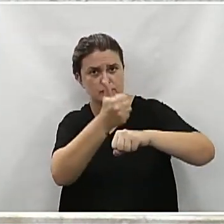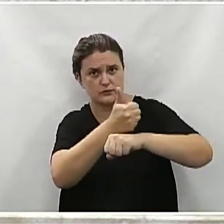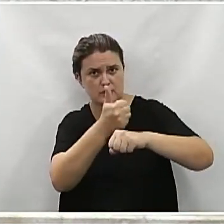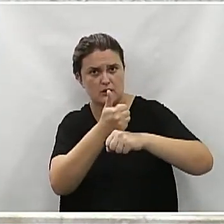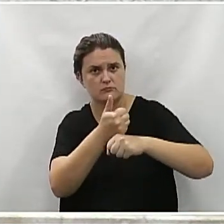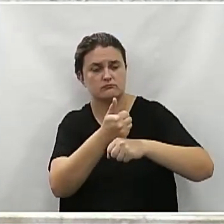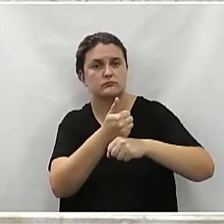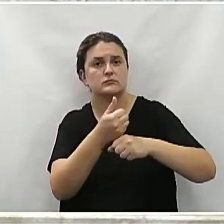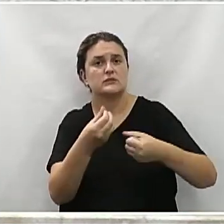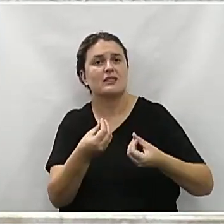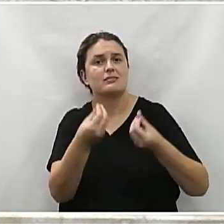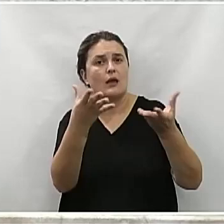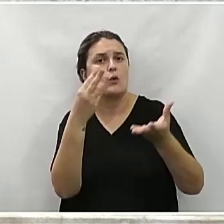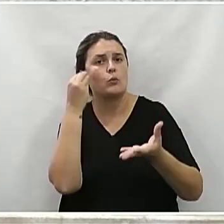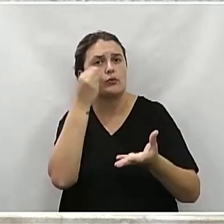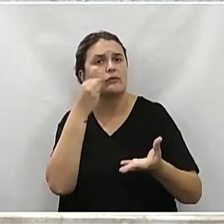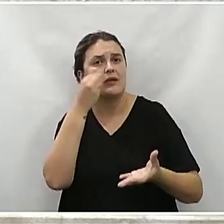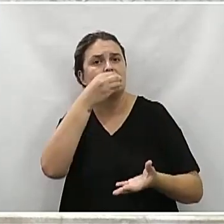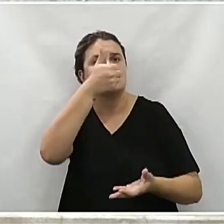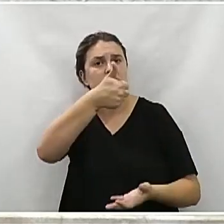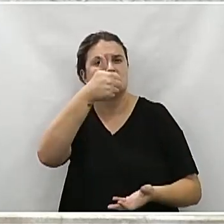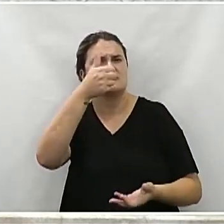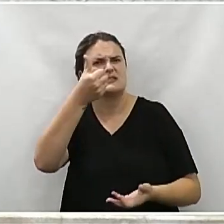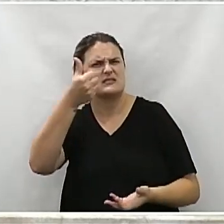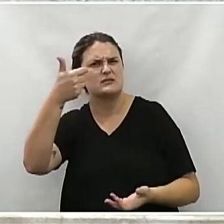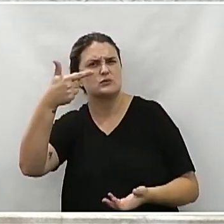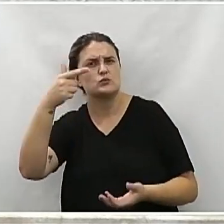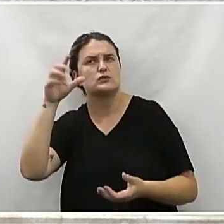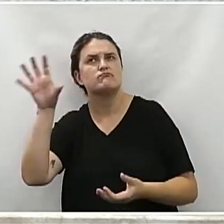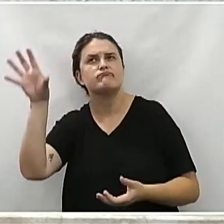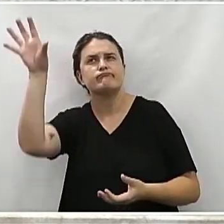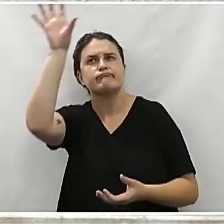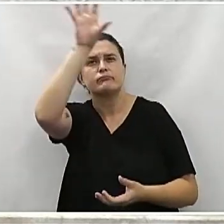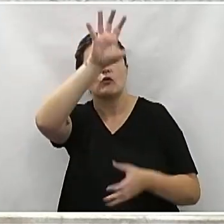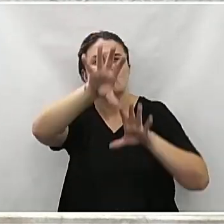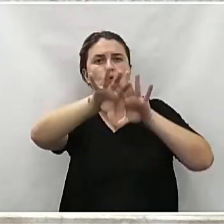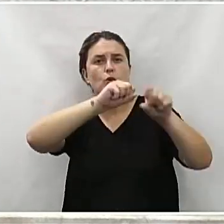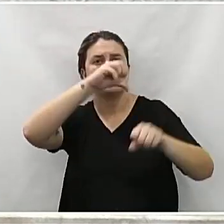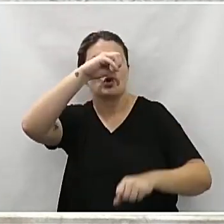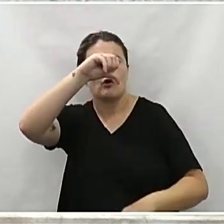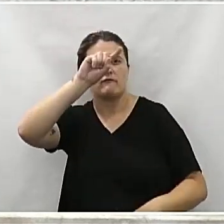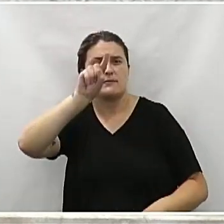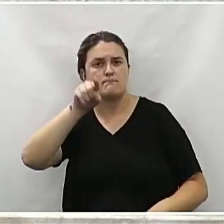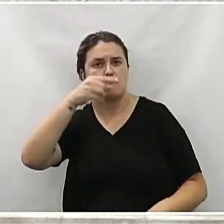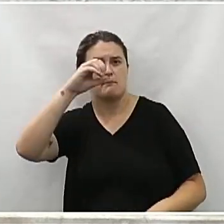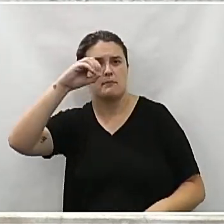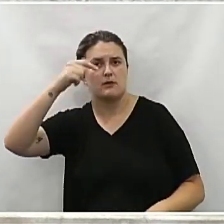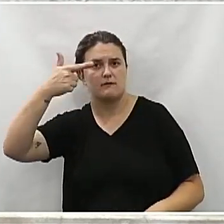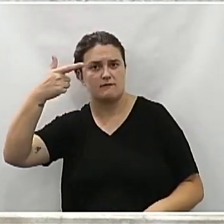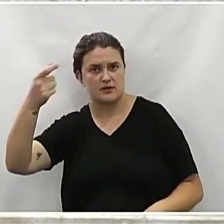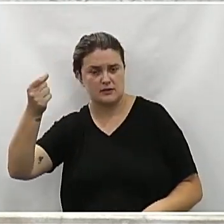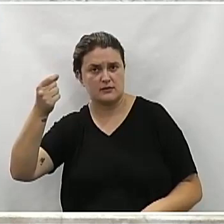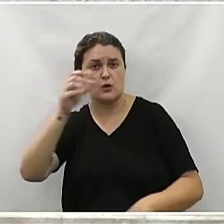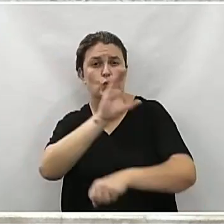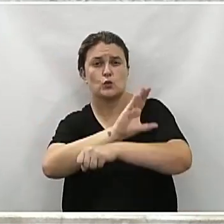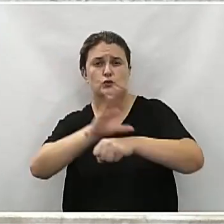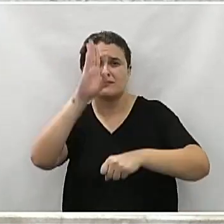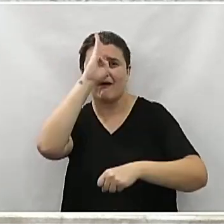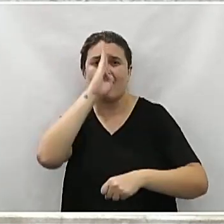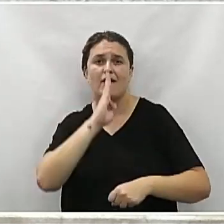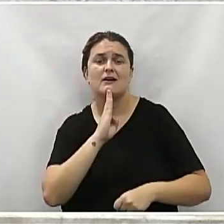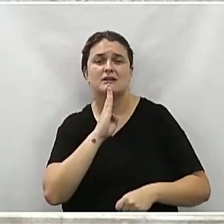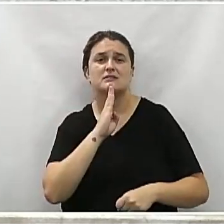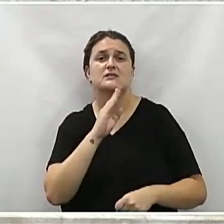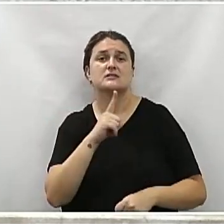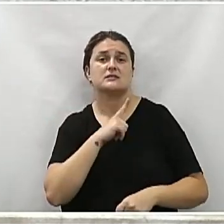para 172 localidades do Paraná. Foram formados R$ 9,020 alunos e os cursos são gratuitos, têm carga